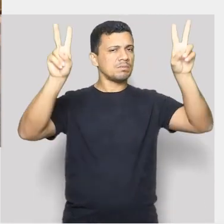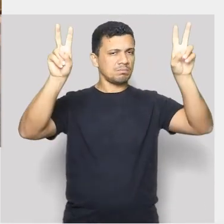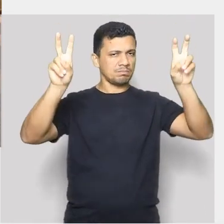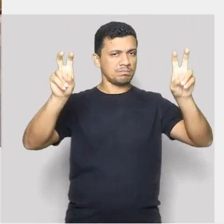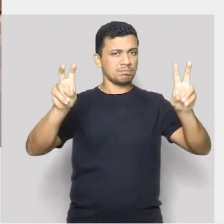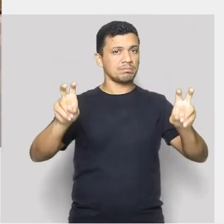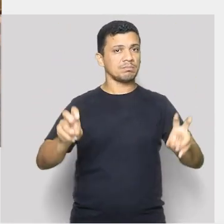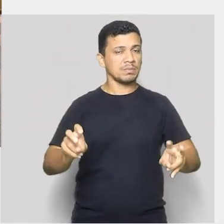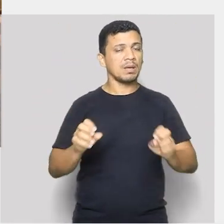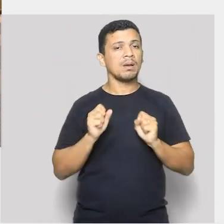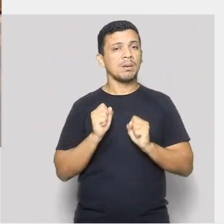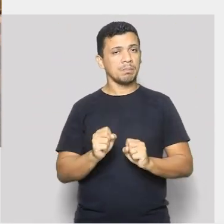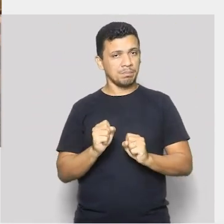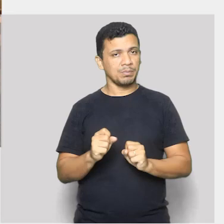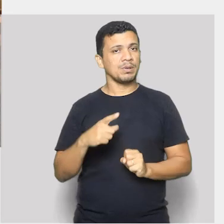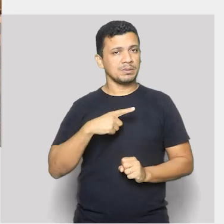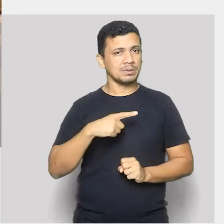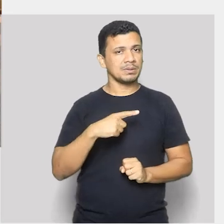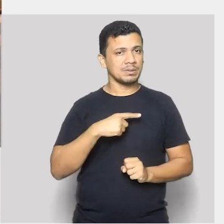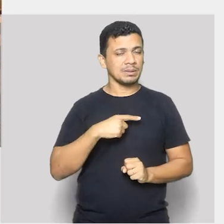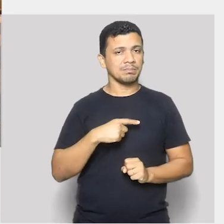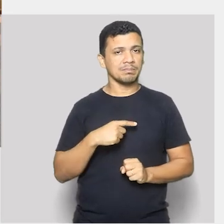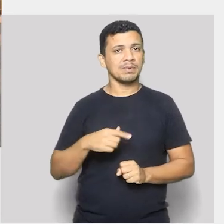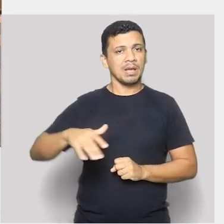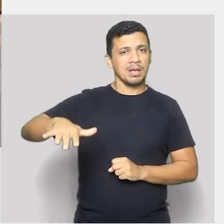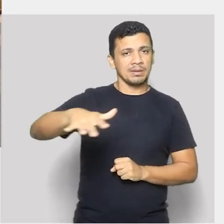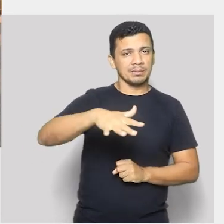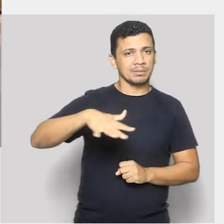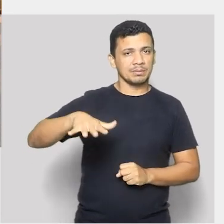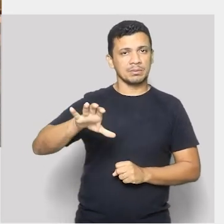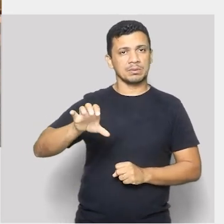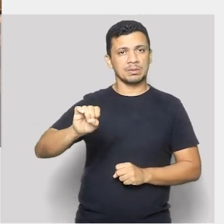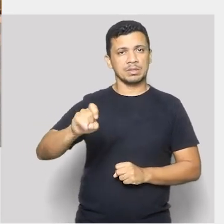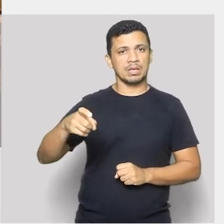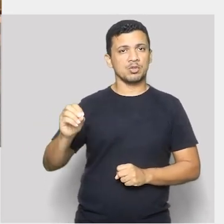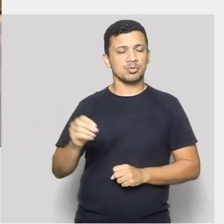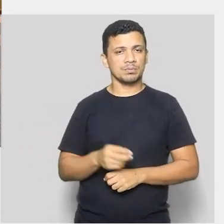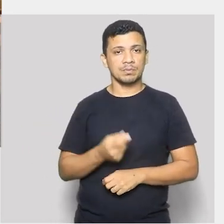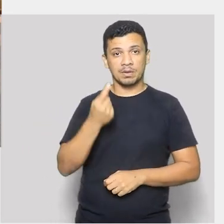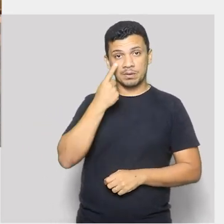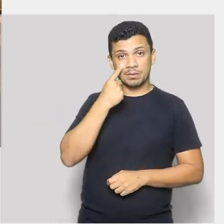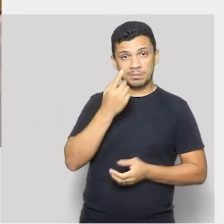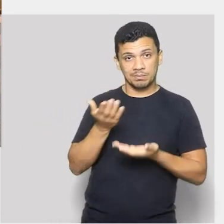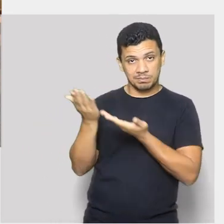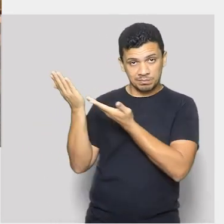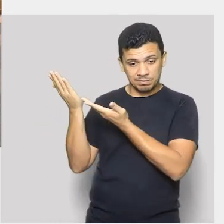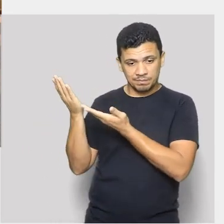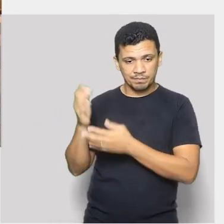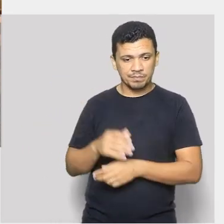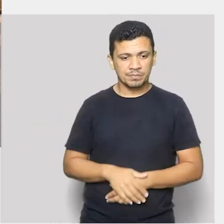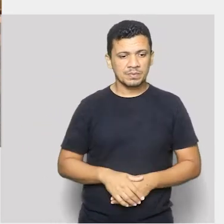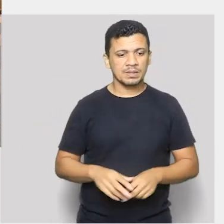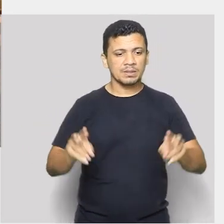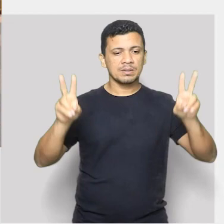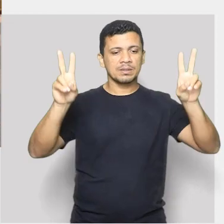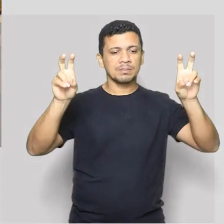que poderão cair dentro desse eixo, tomando como base essas considerações. Vamos conhecer. O